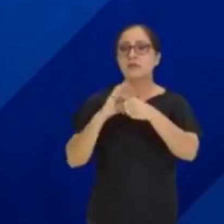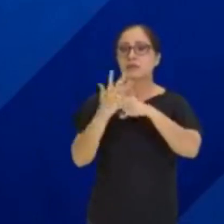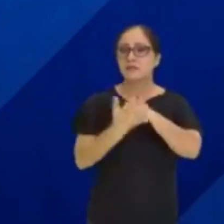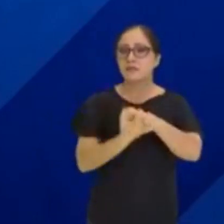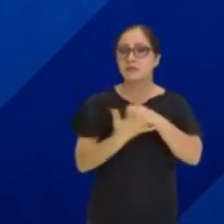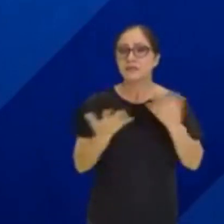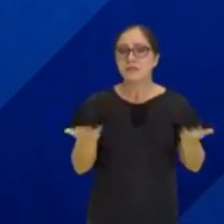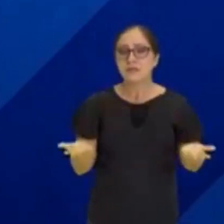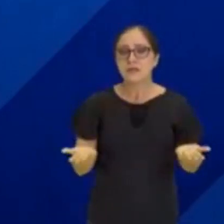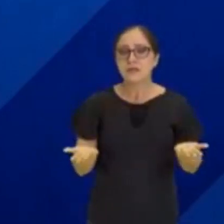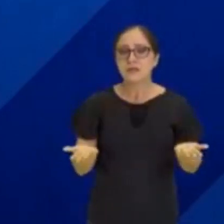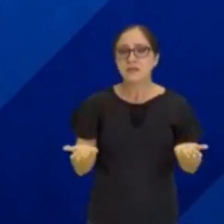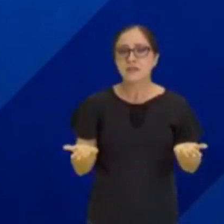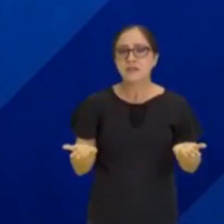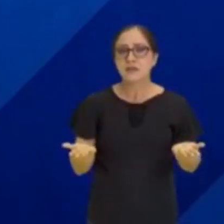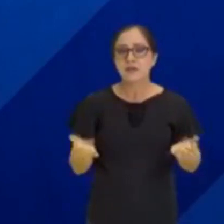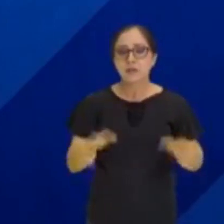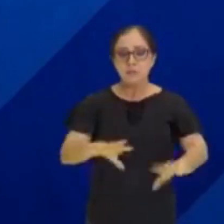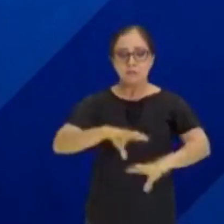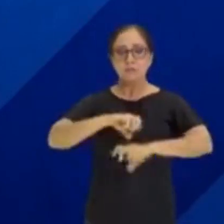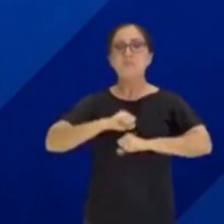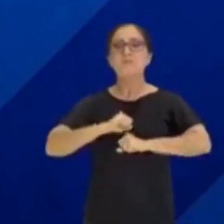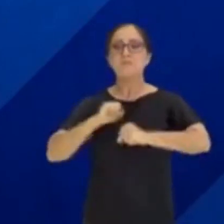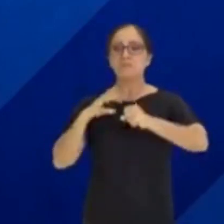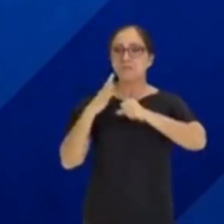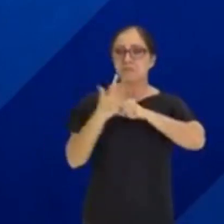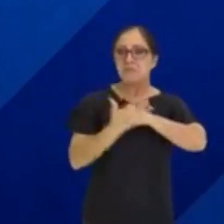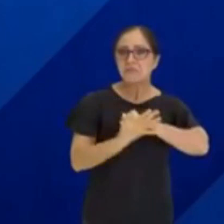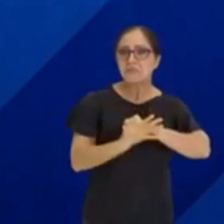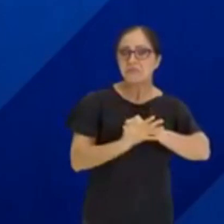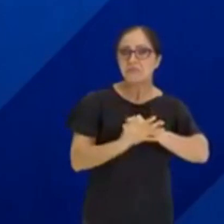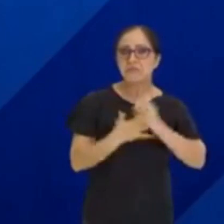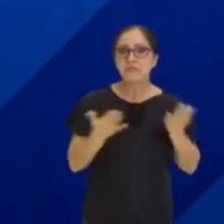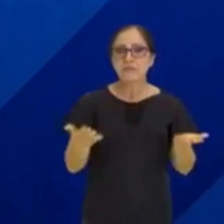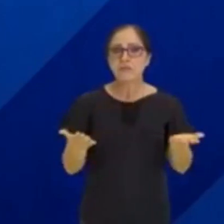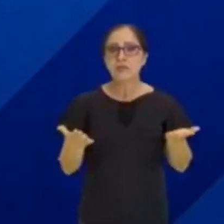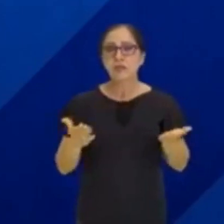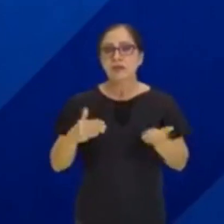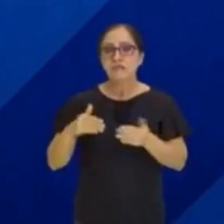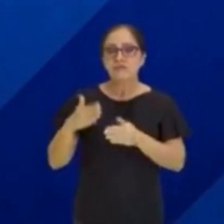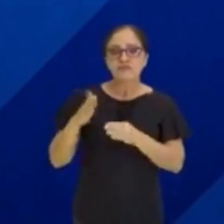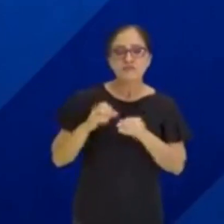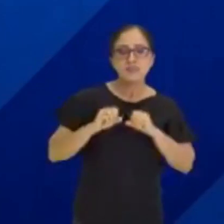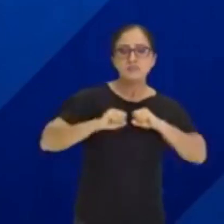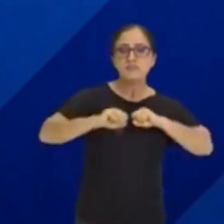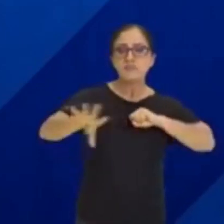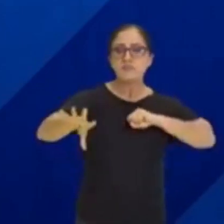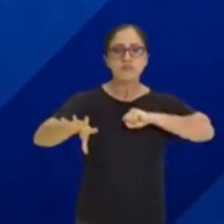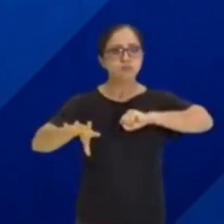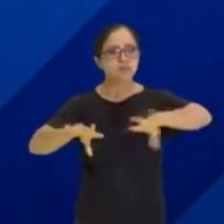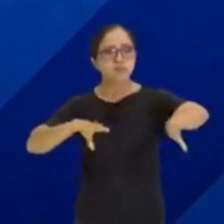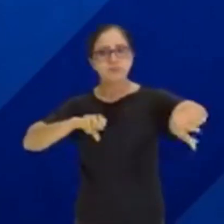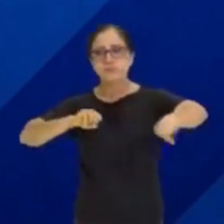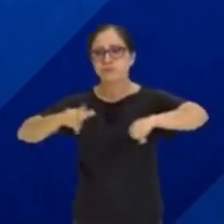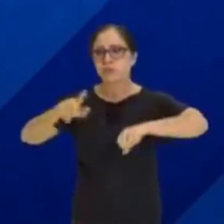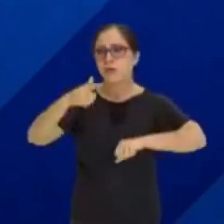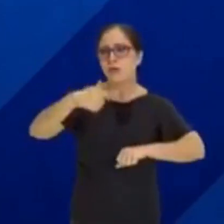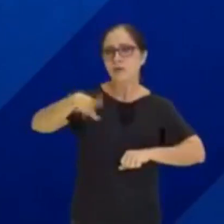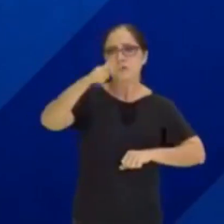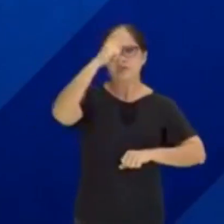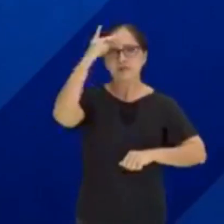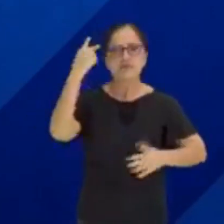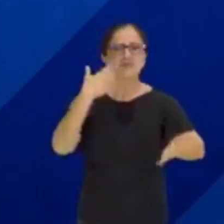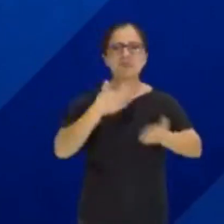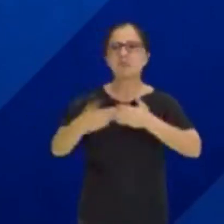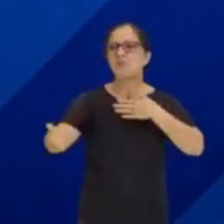preocupavam mais de se contaminar com a Covid, de passar essa doença para as outras pessoas. Elas não